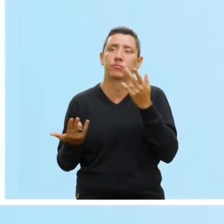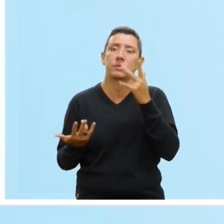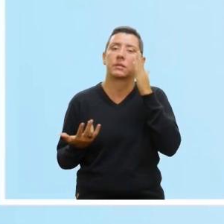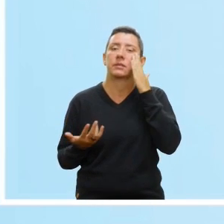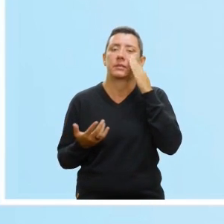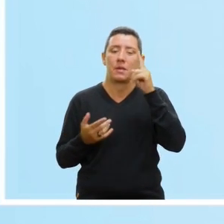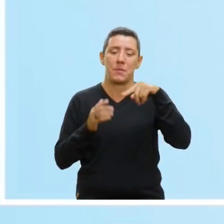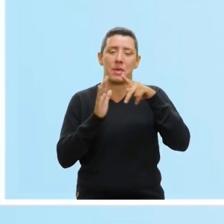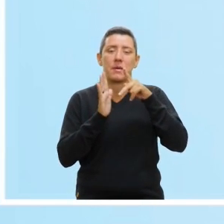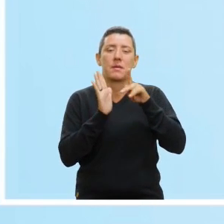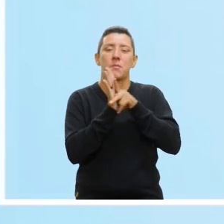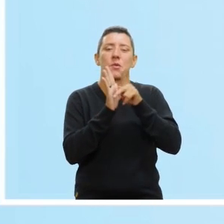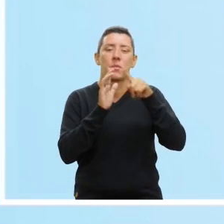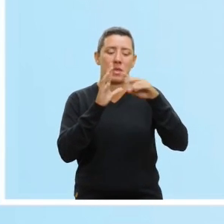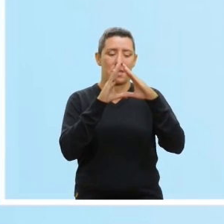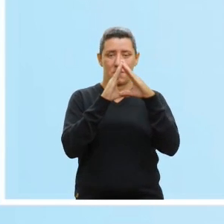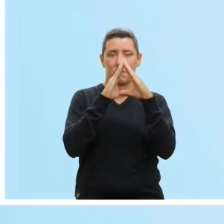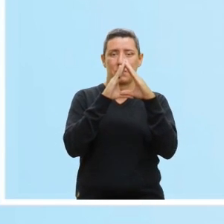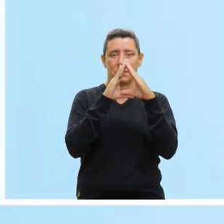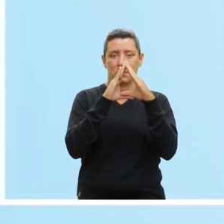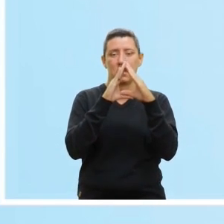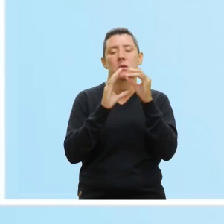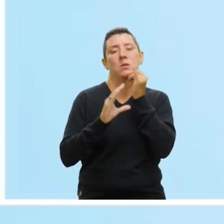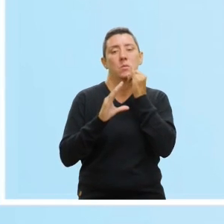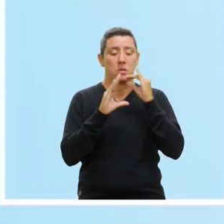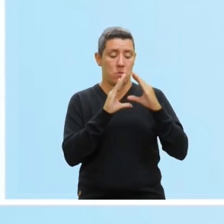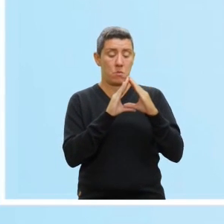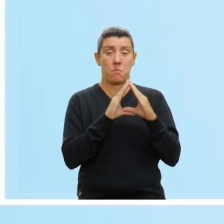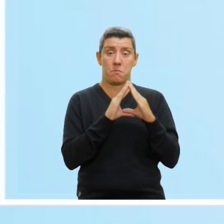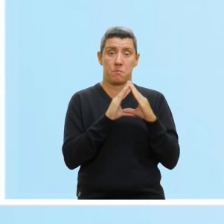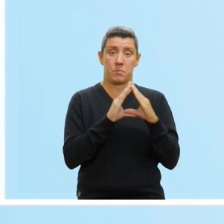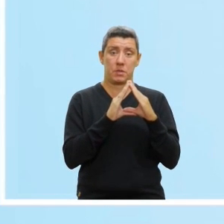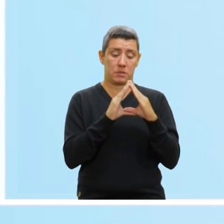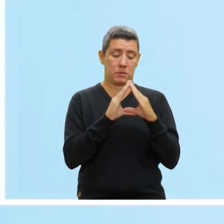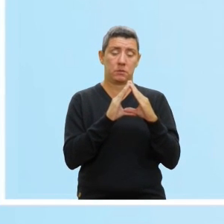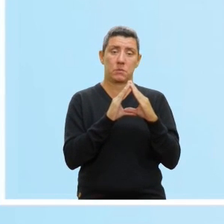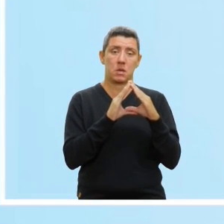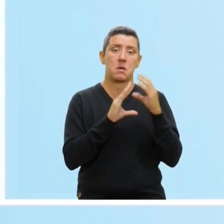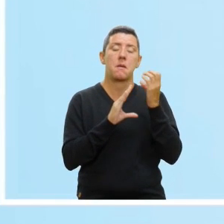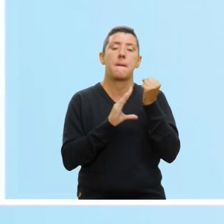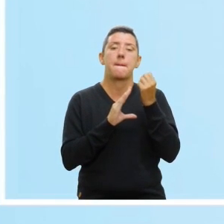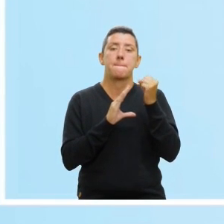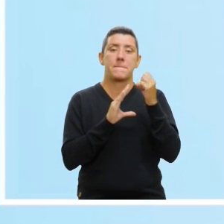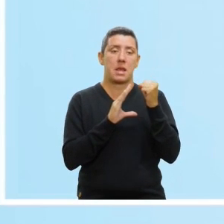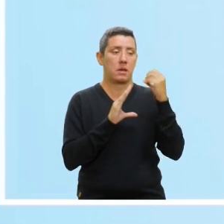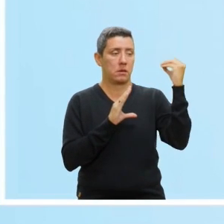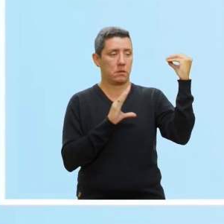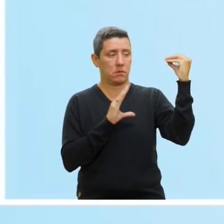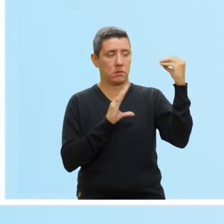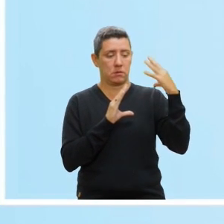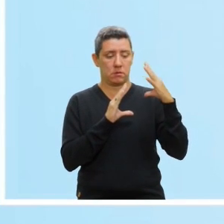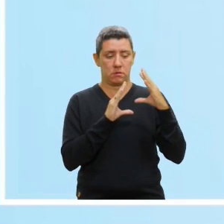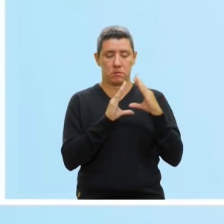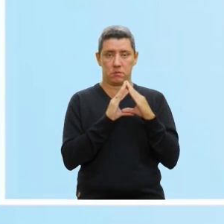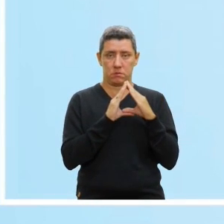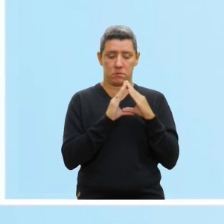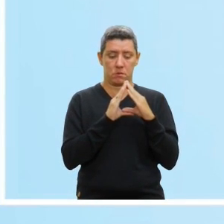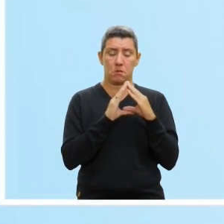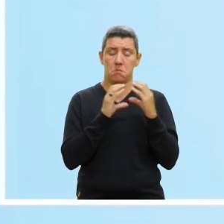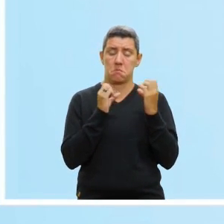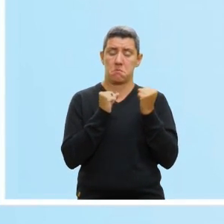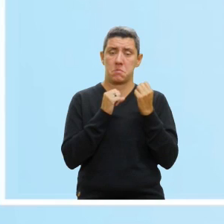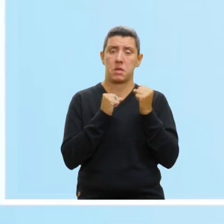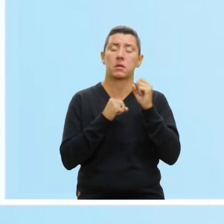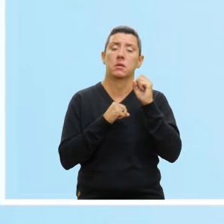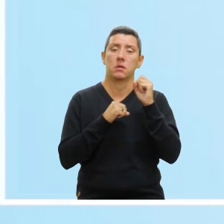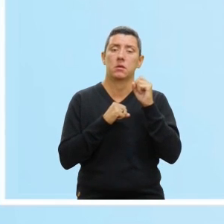né? O prisma você tem, por exemplo, uma luz branca que pode chegar nele. O prisma ele é um material e o que